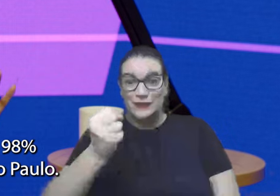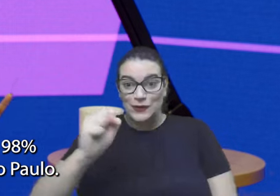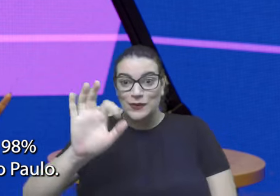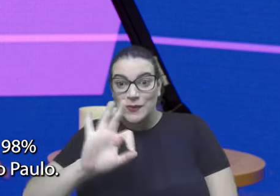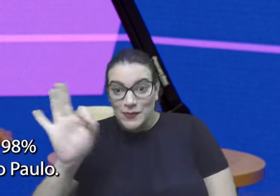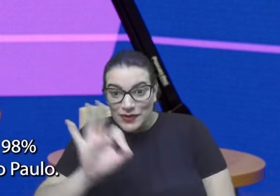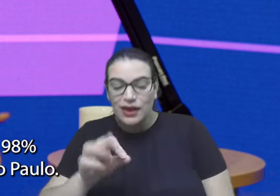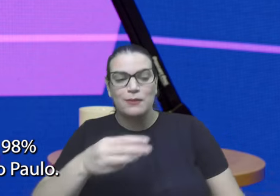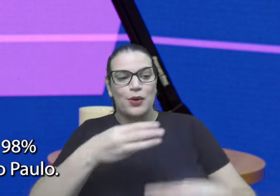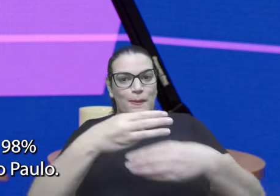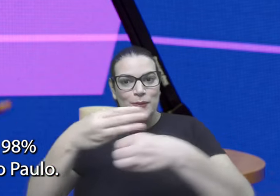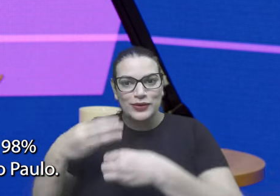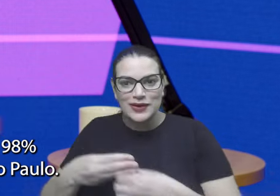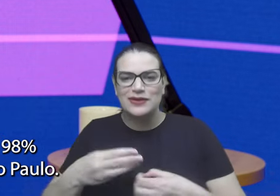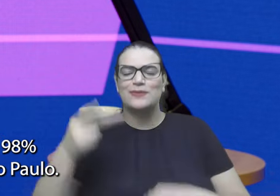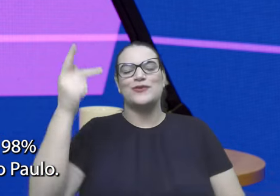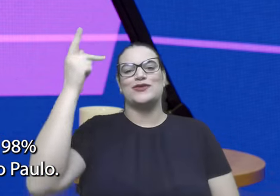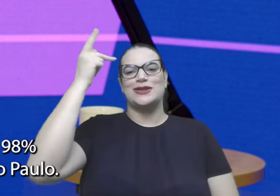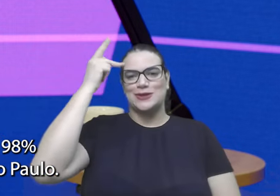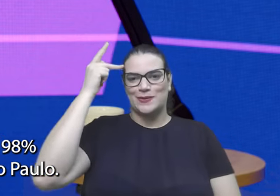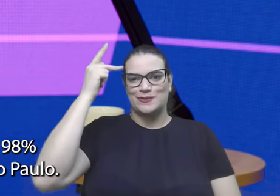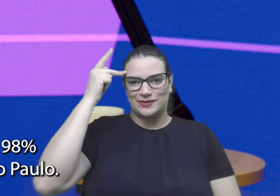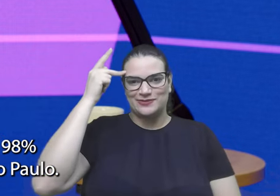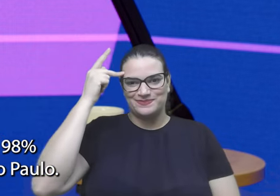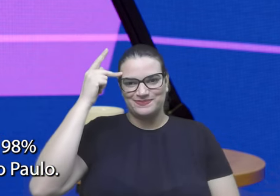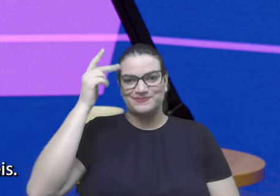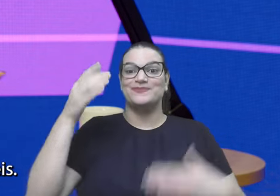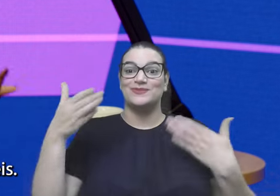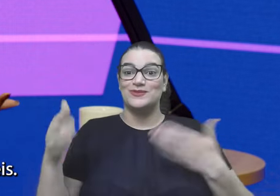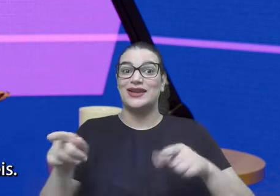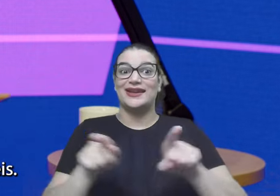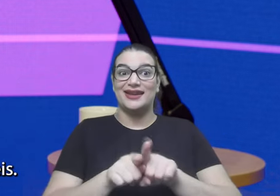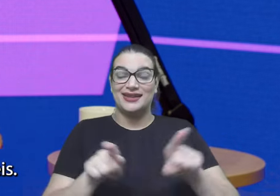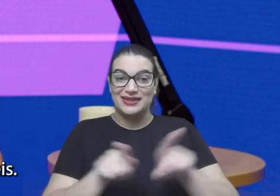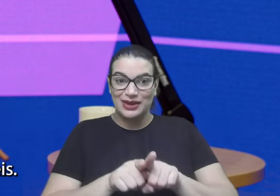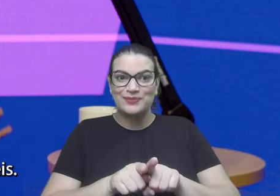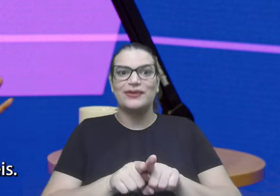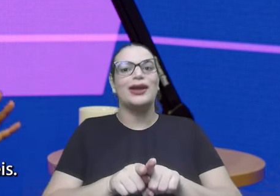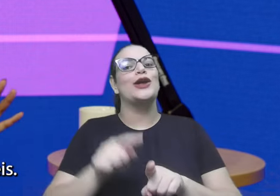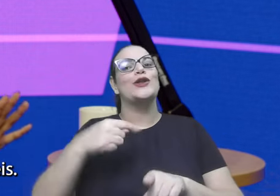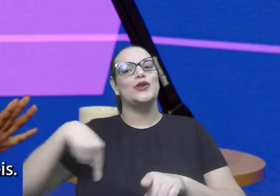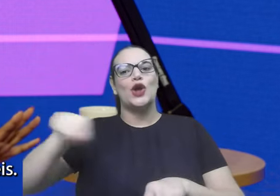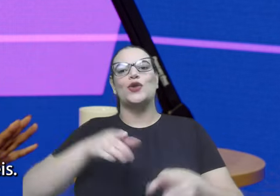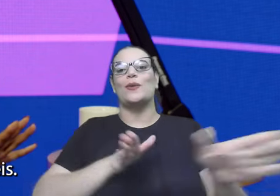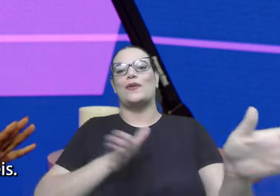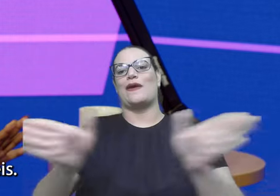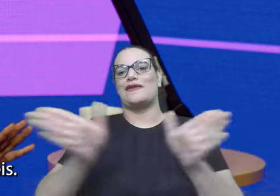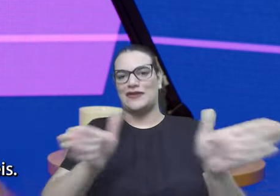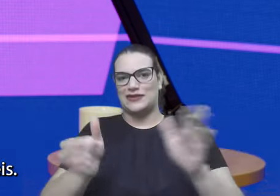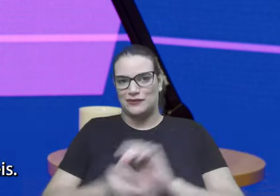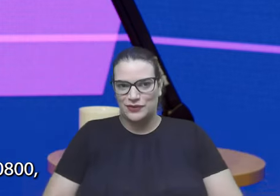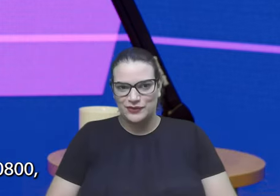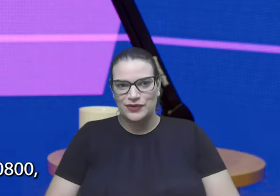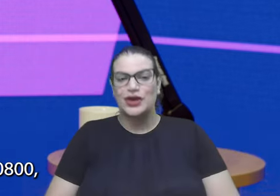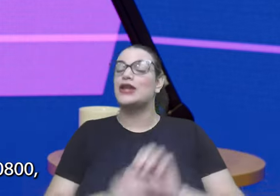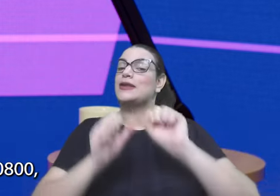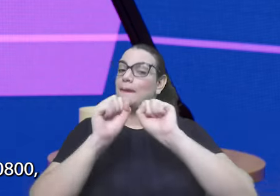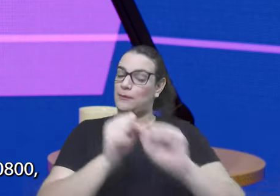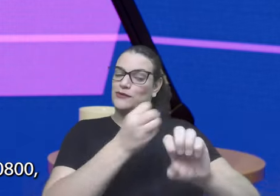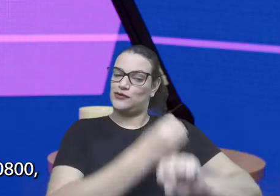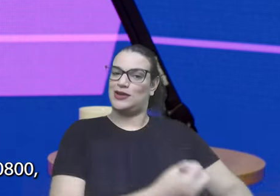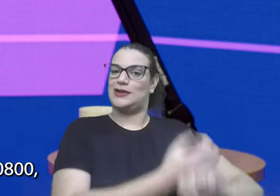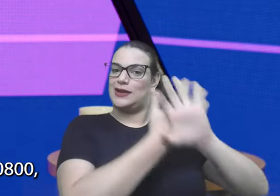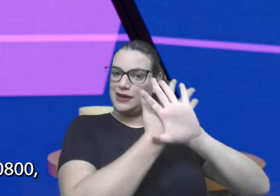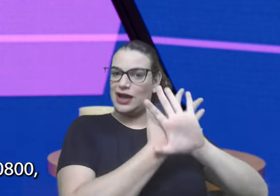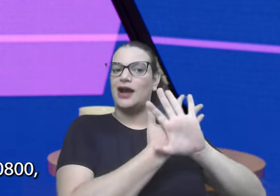98% dos Municípios do Estado de São Paulo e ainda nós somos assim acessíveis você pode ligar no